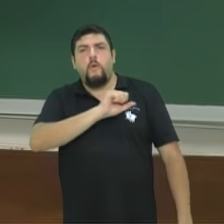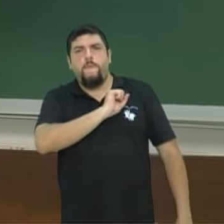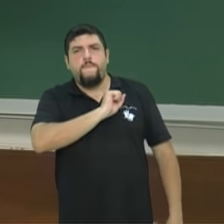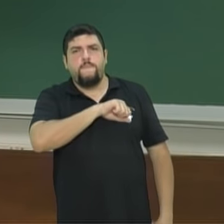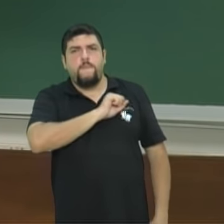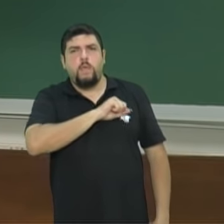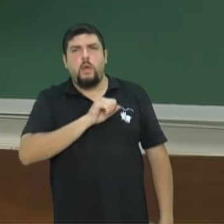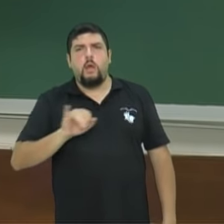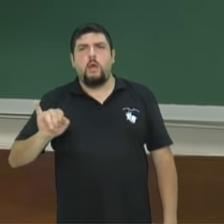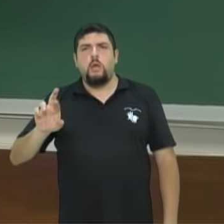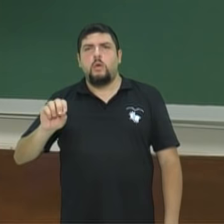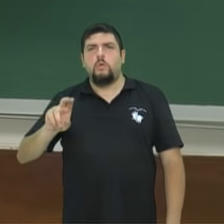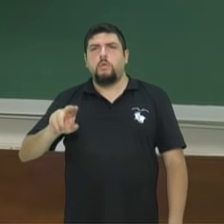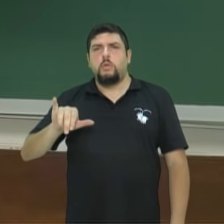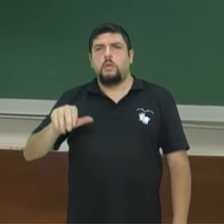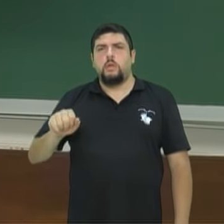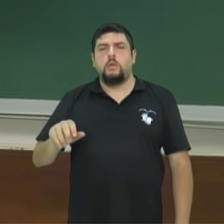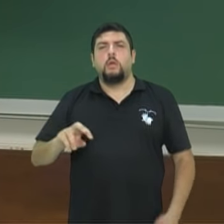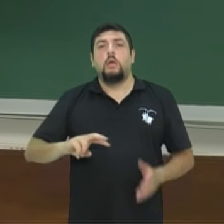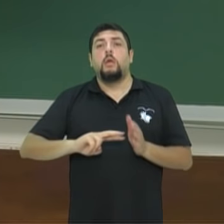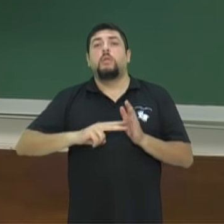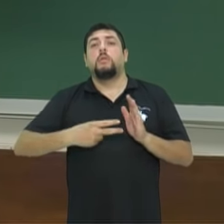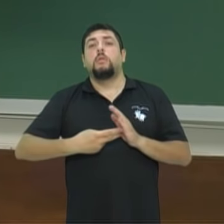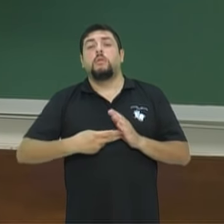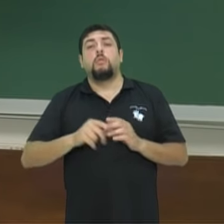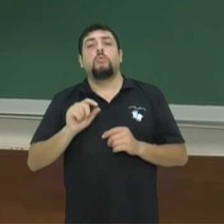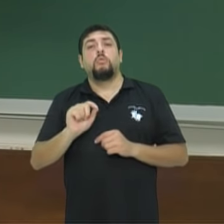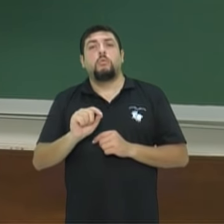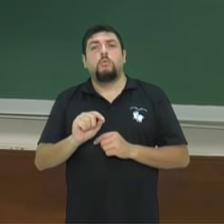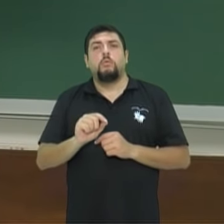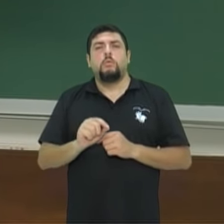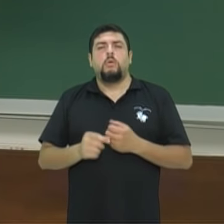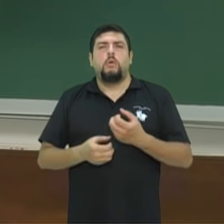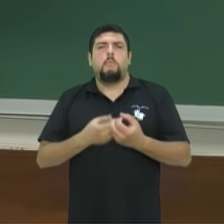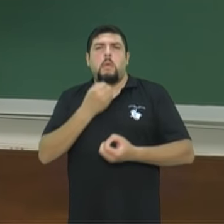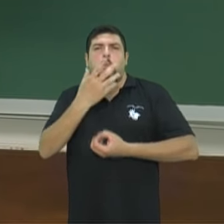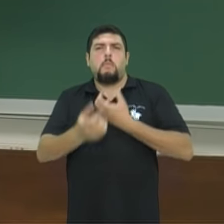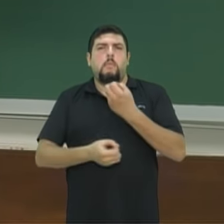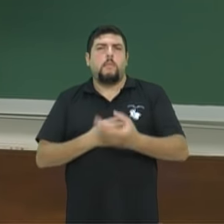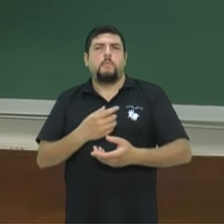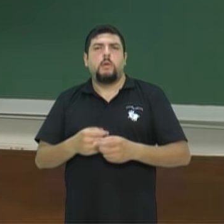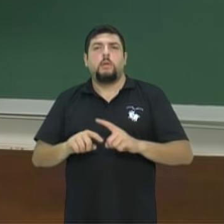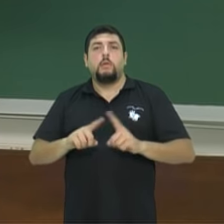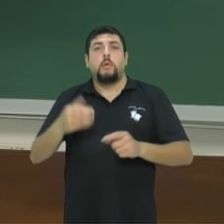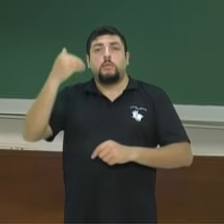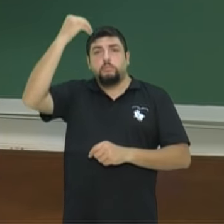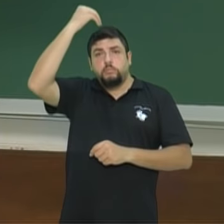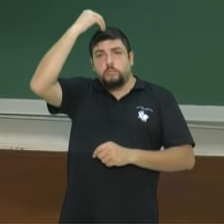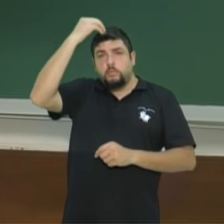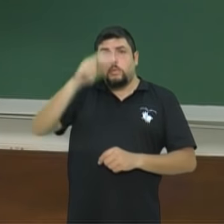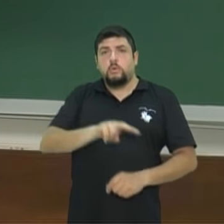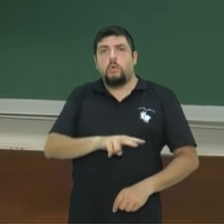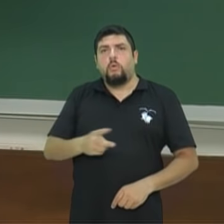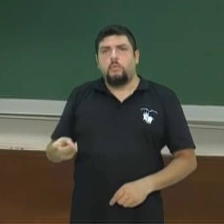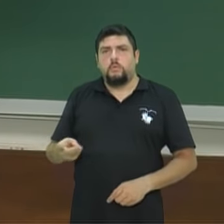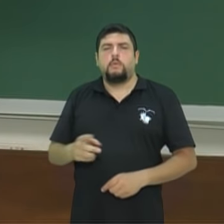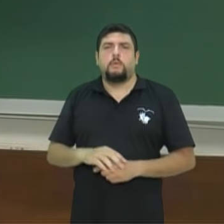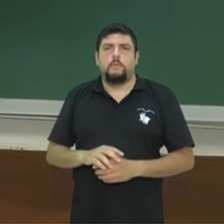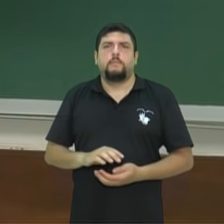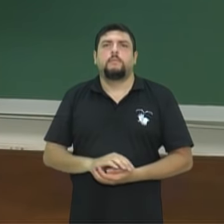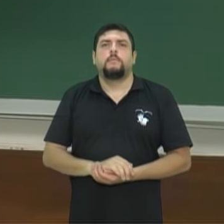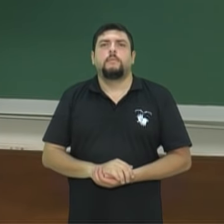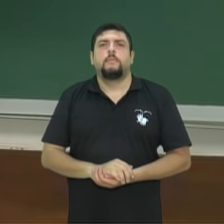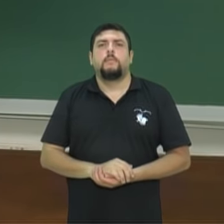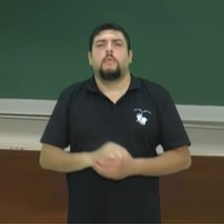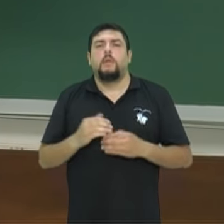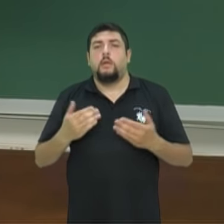ironia, né, que significa você expressar o contrário daquilo que é a sua intenção de expressar de fato,